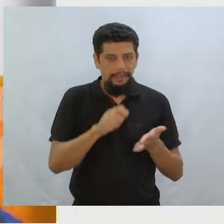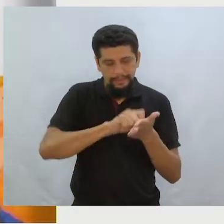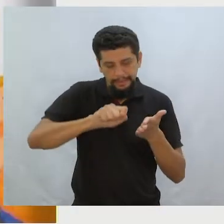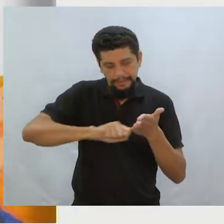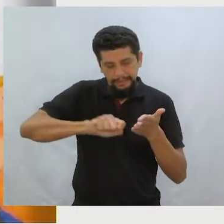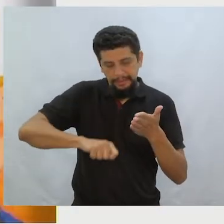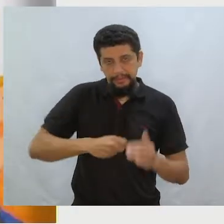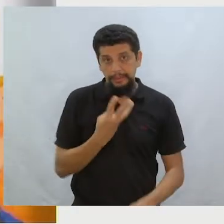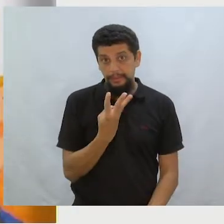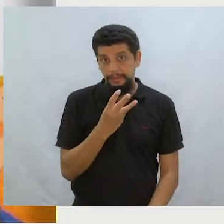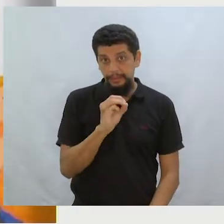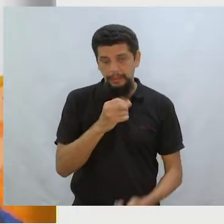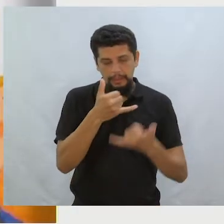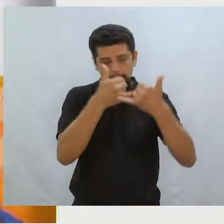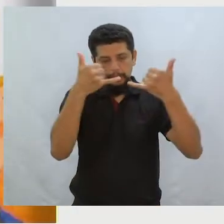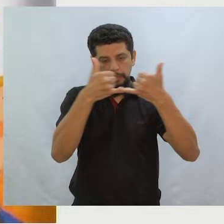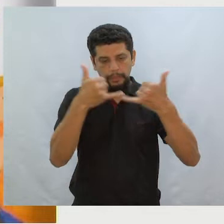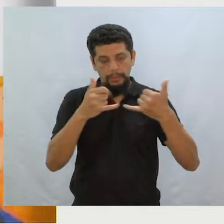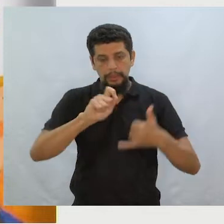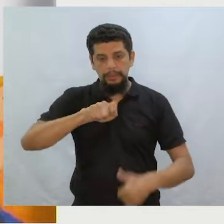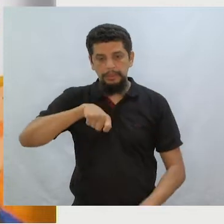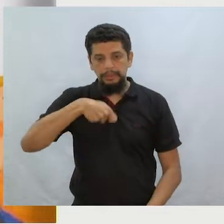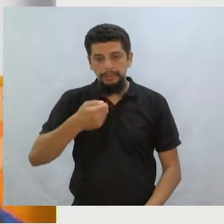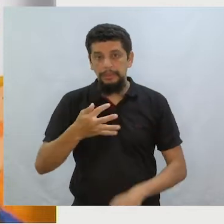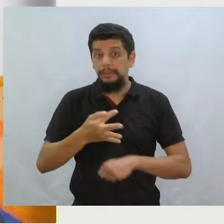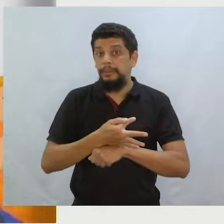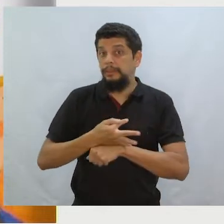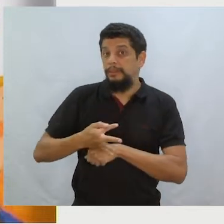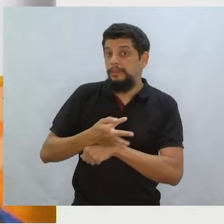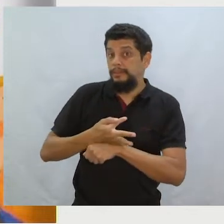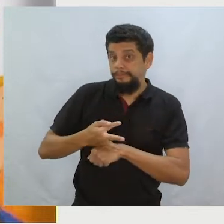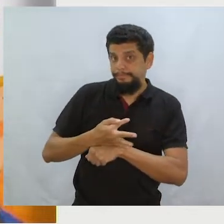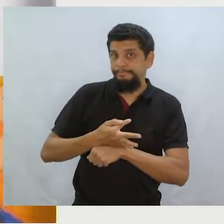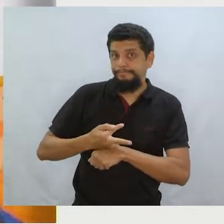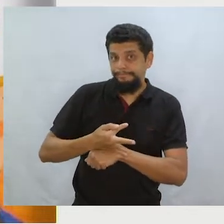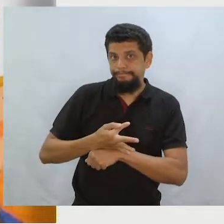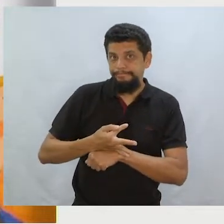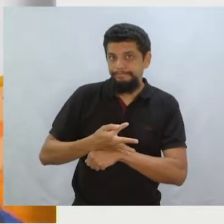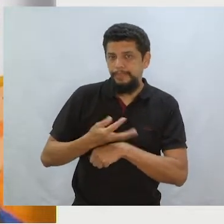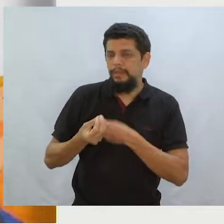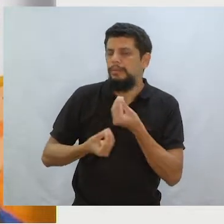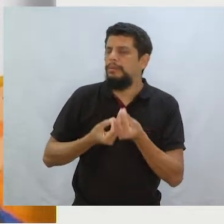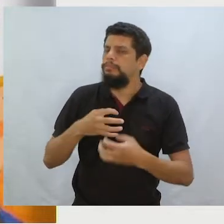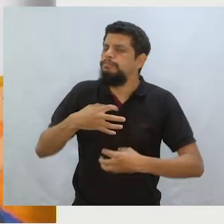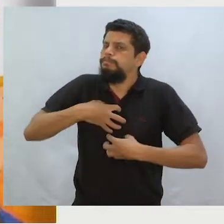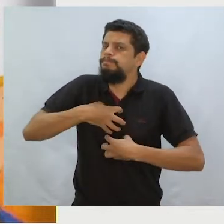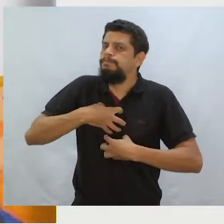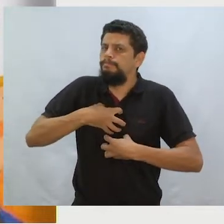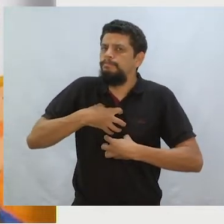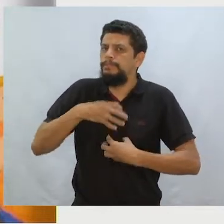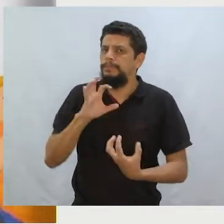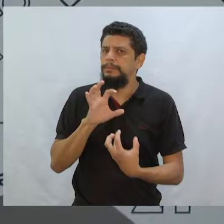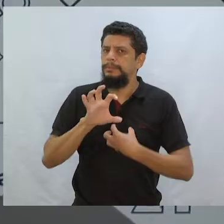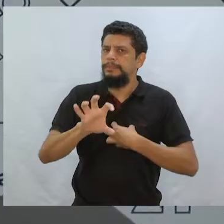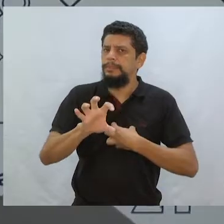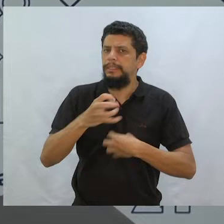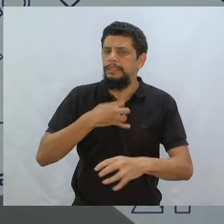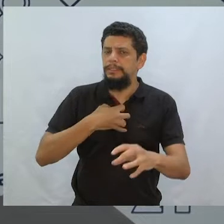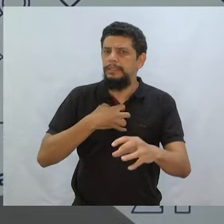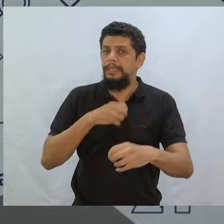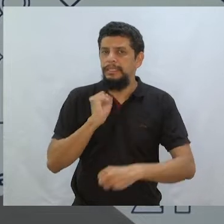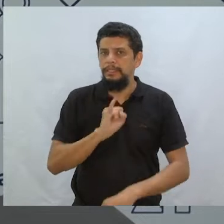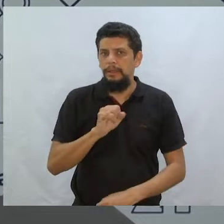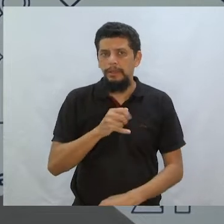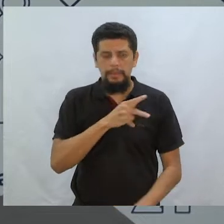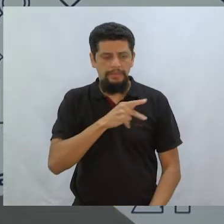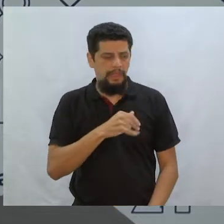escrever 30 linhas sobre as férias como você se sentiria Se o professor falasse